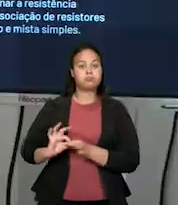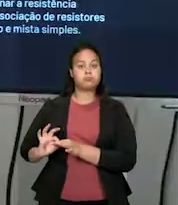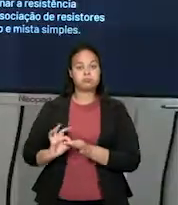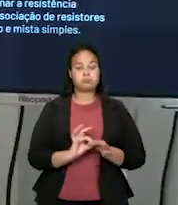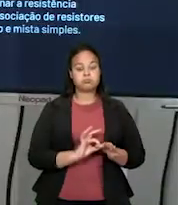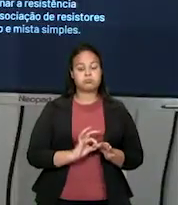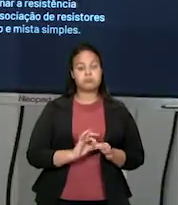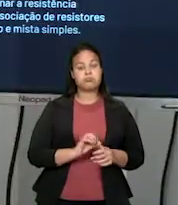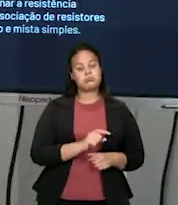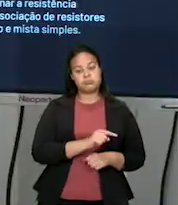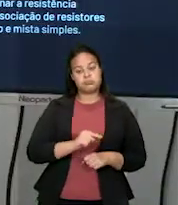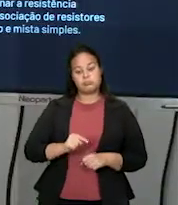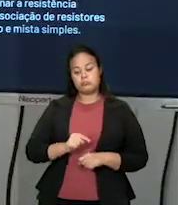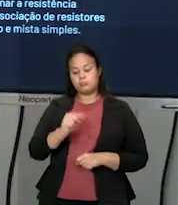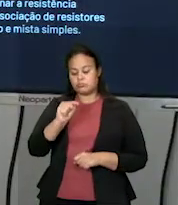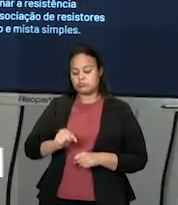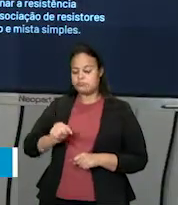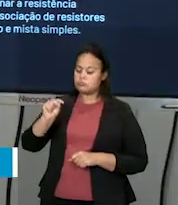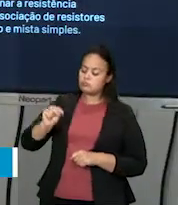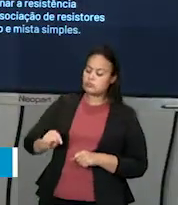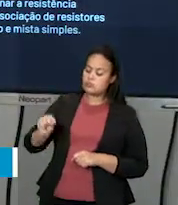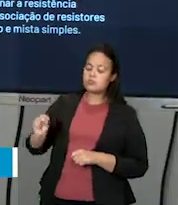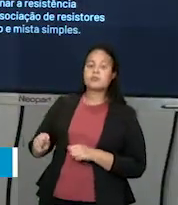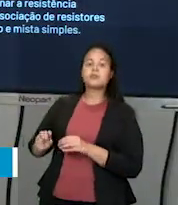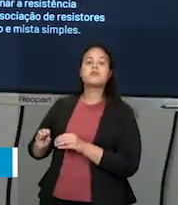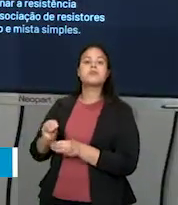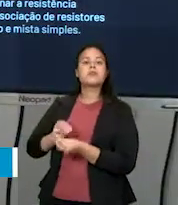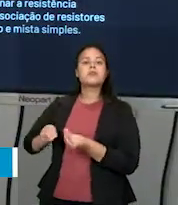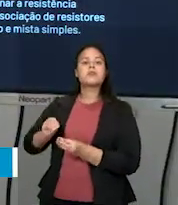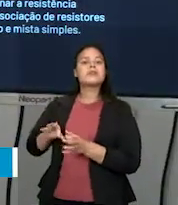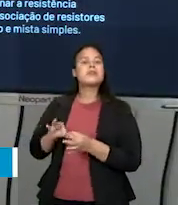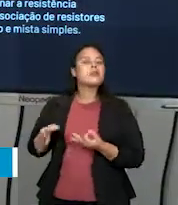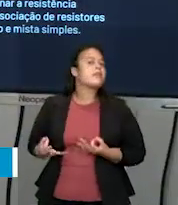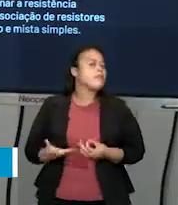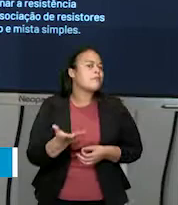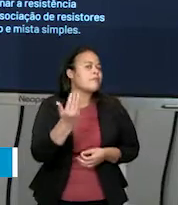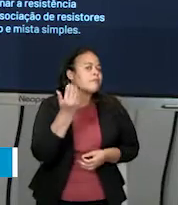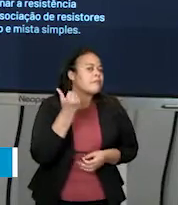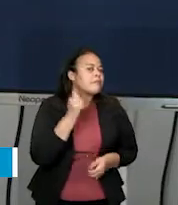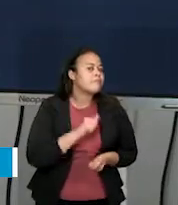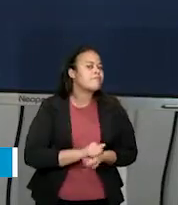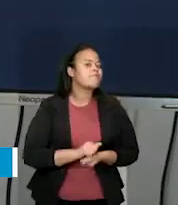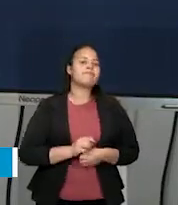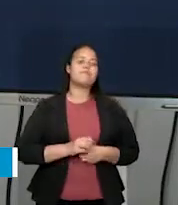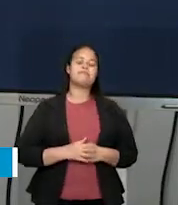em série, em paralelo e mista simples. Vamos lá?